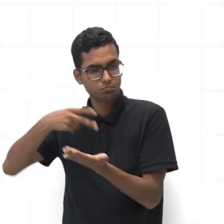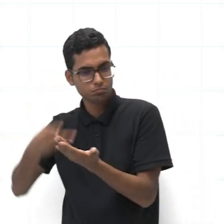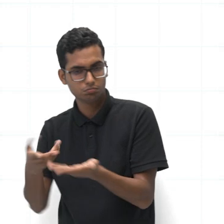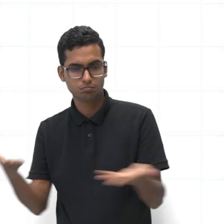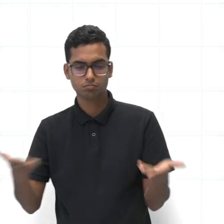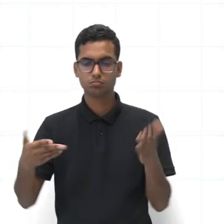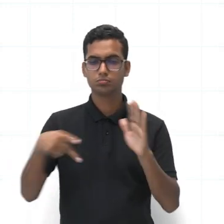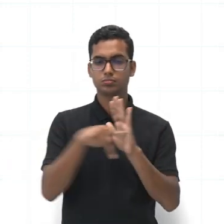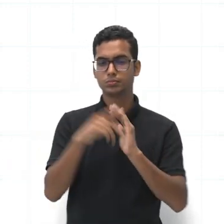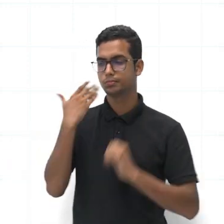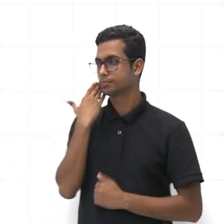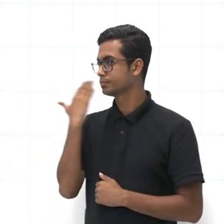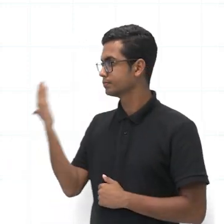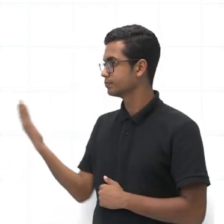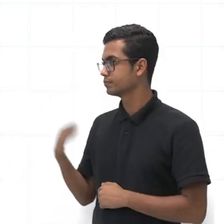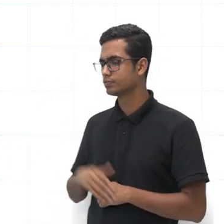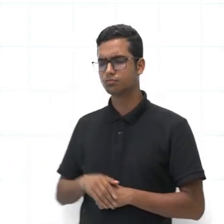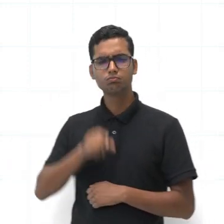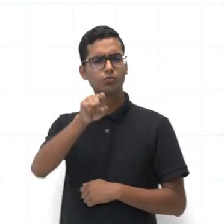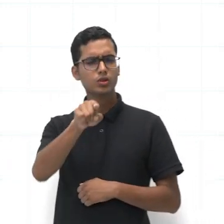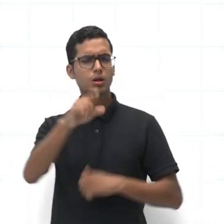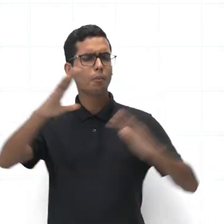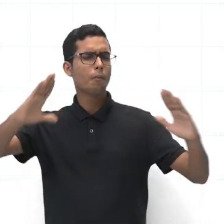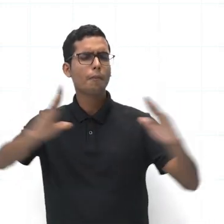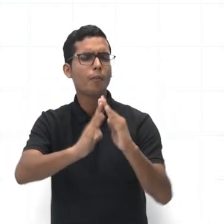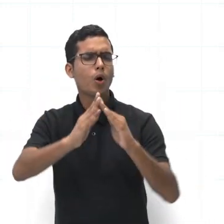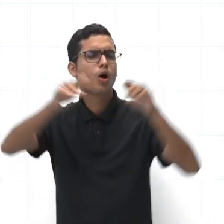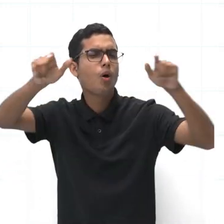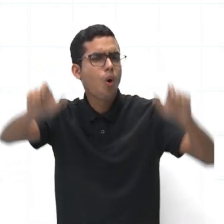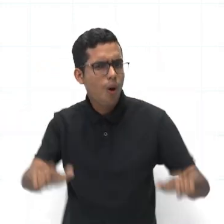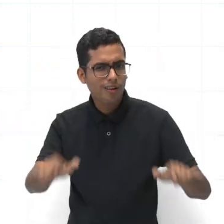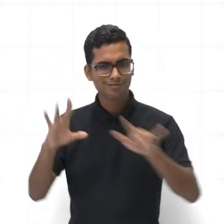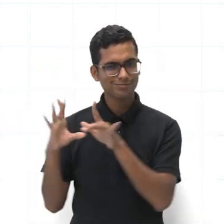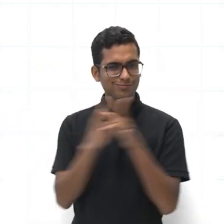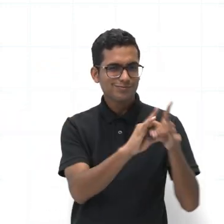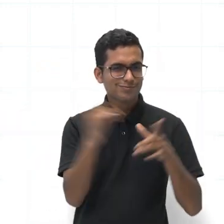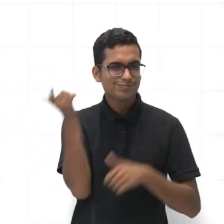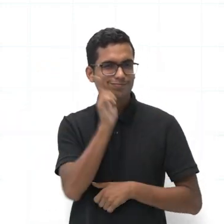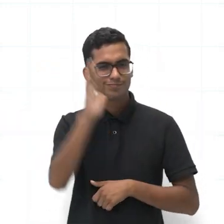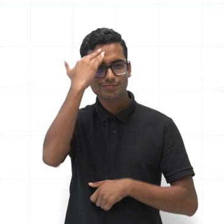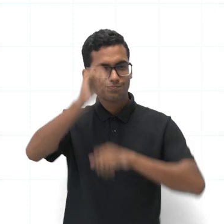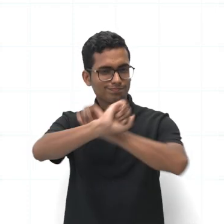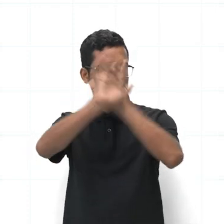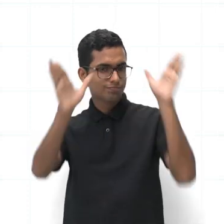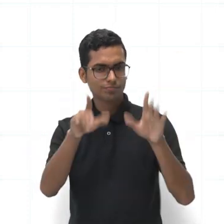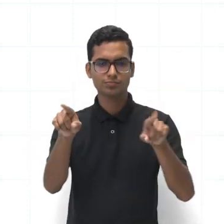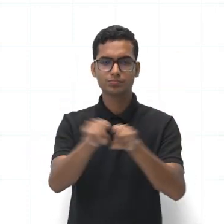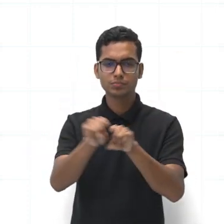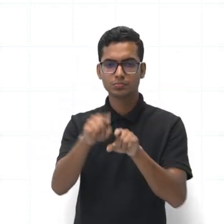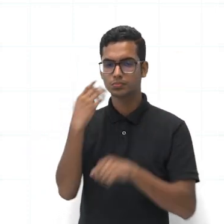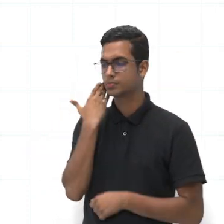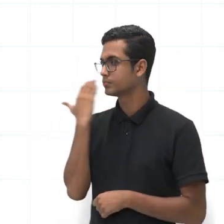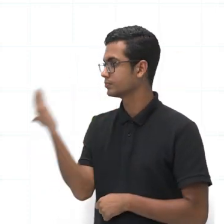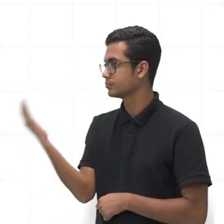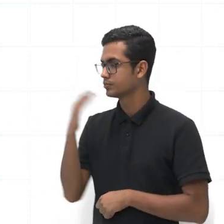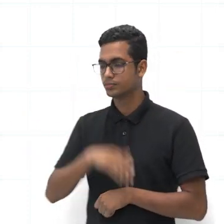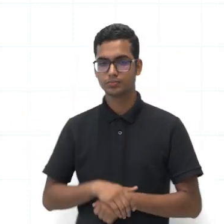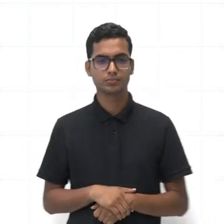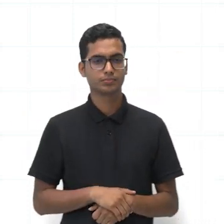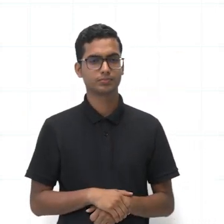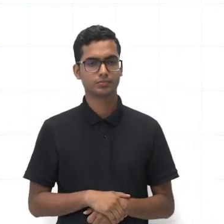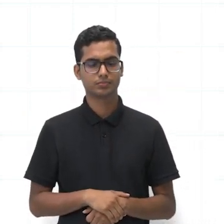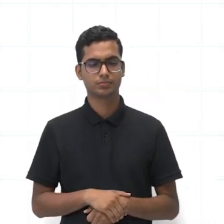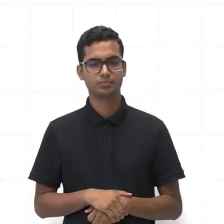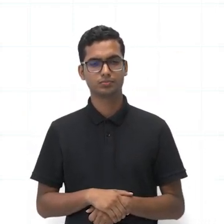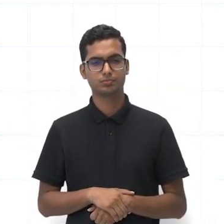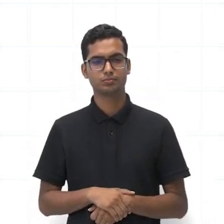dizer onde você mora? Agora sim, fez todo sentido, né? Eu falar bem assim, do you live? Nada a ver, você mora? Mas